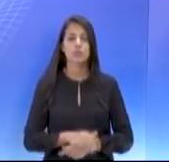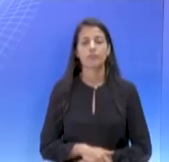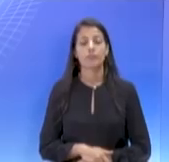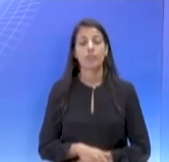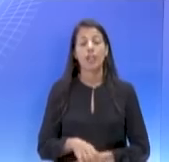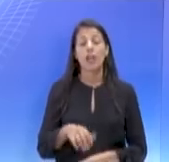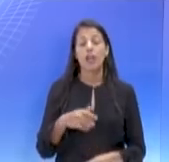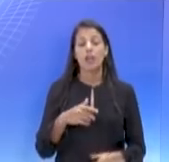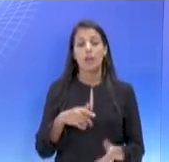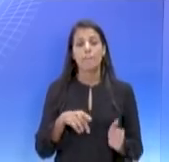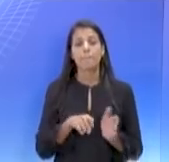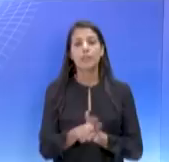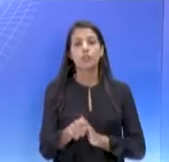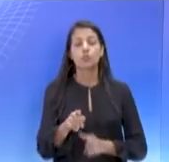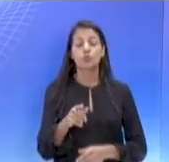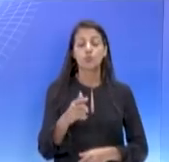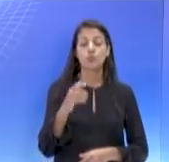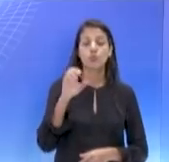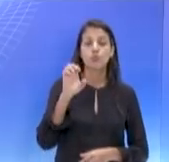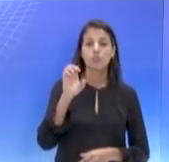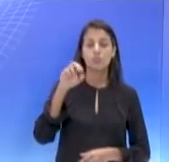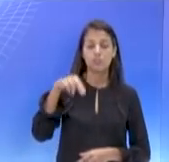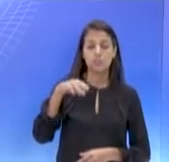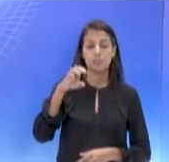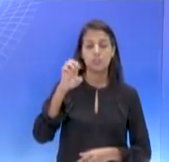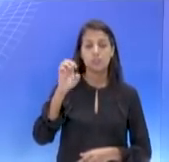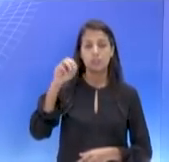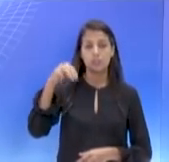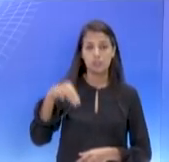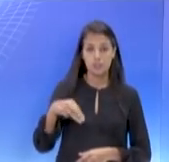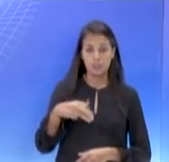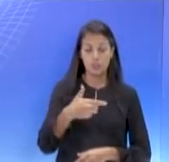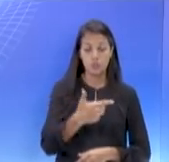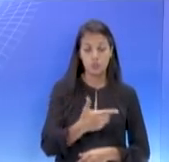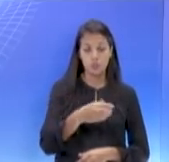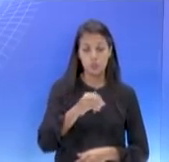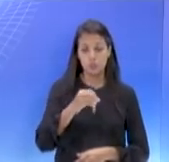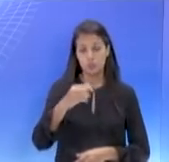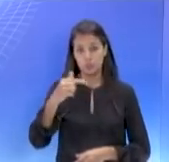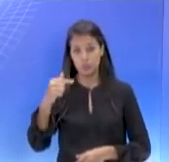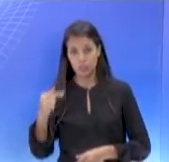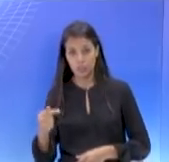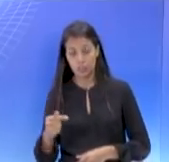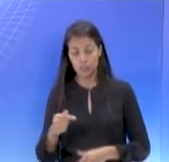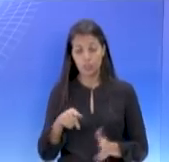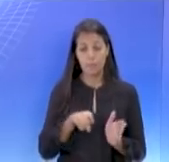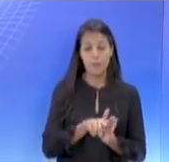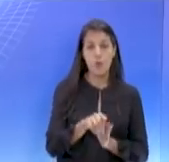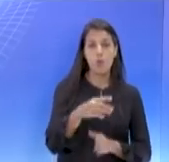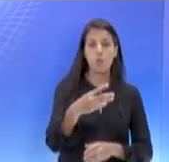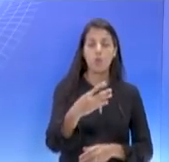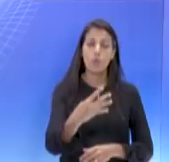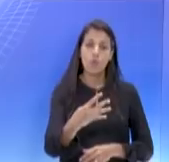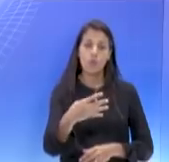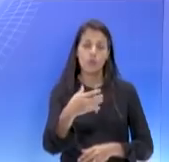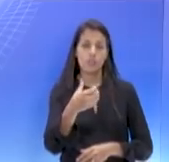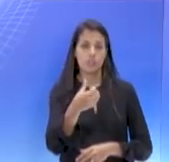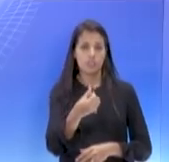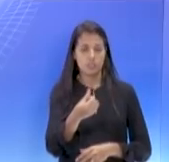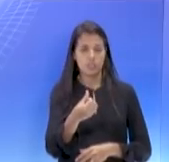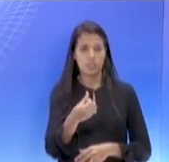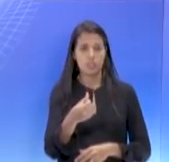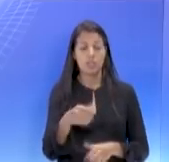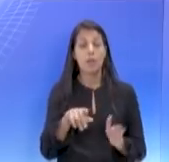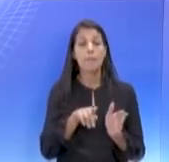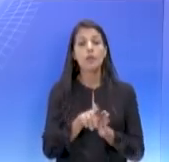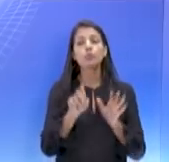escrava. Bom, vamos para a segunda questão. Enem 2017, questão 46. Vamos dar uma lidinha nela? Bom, as